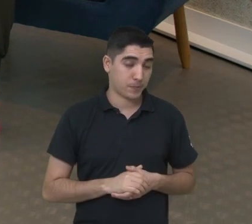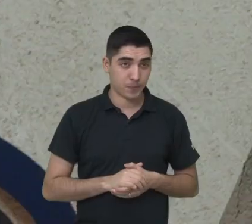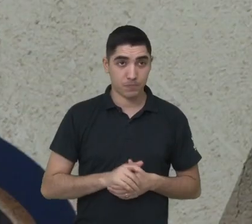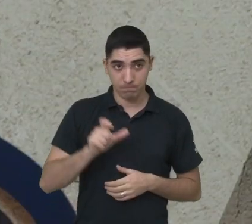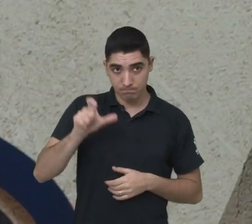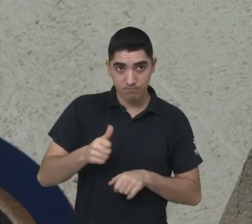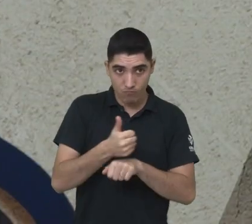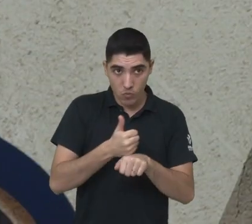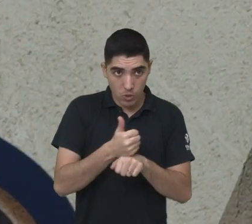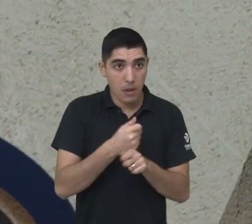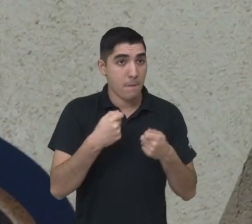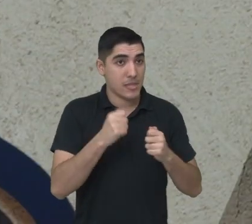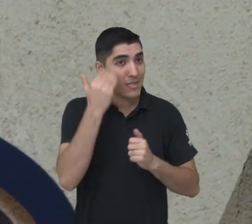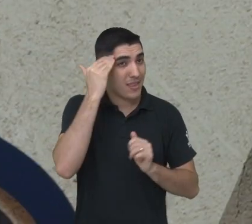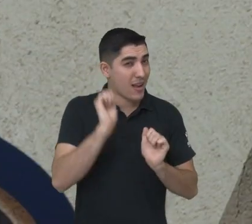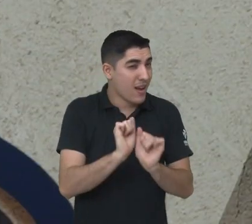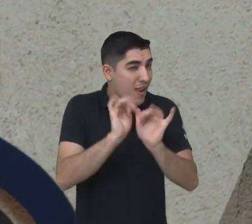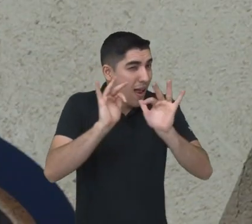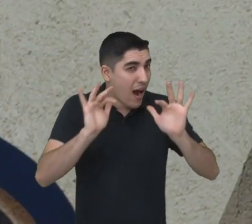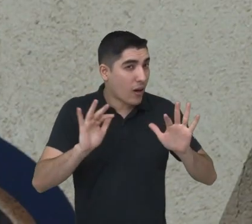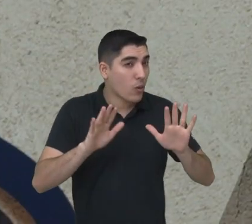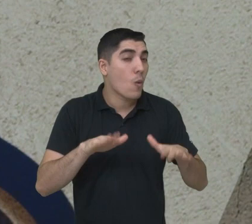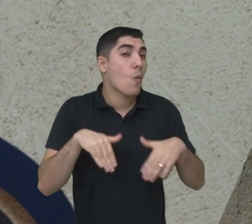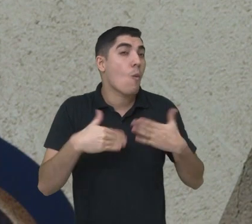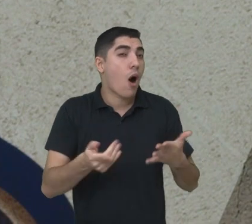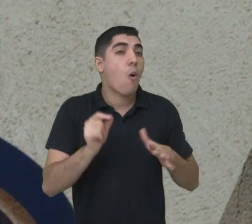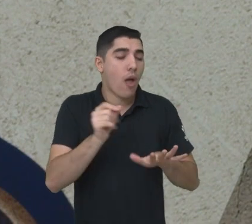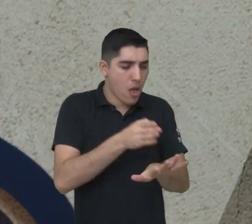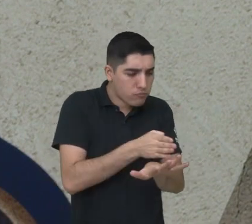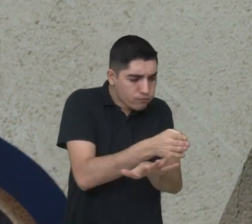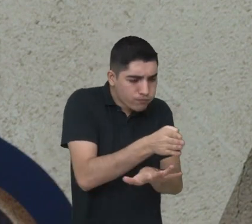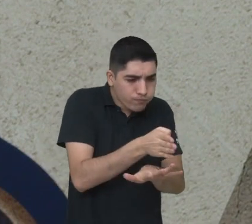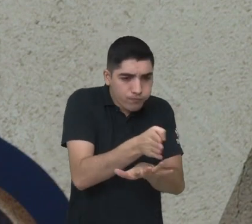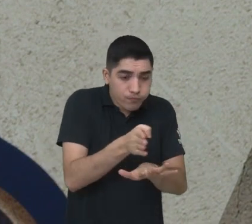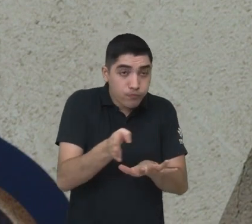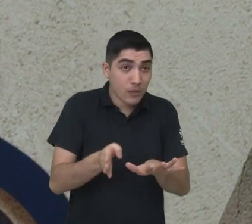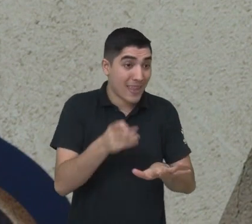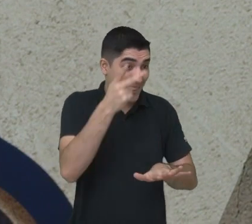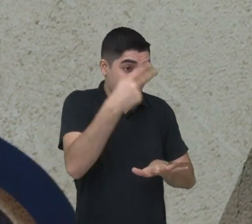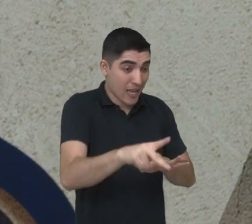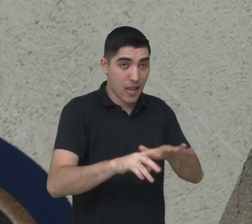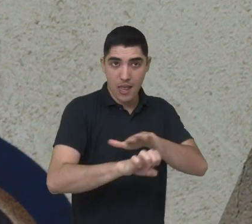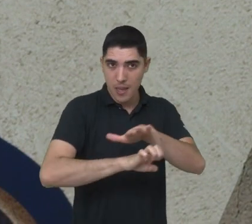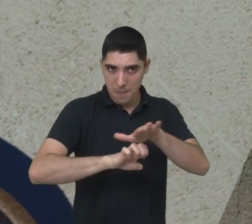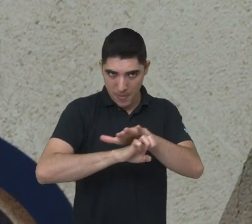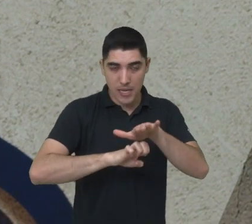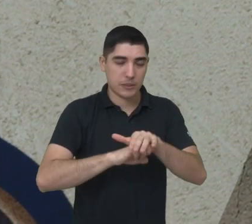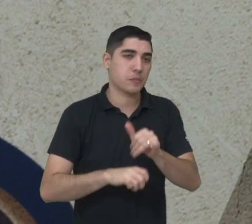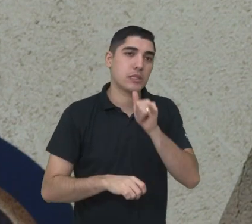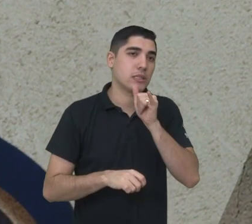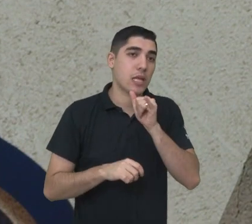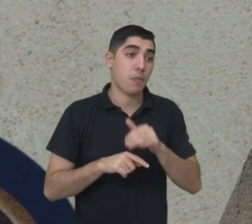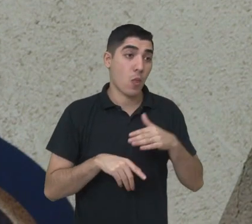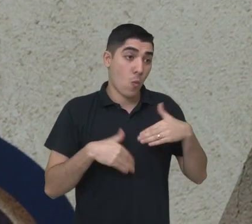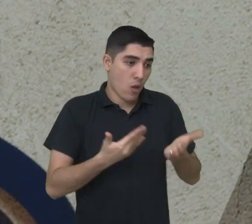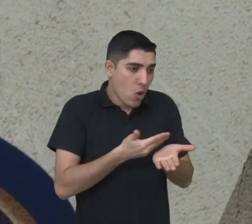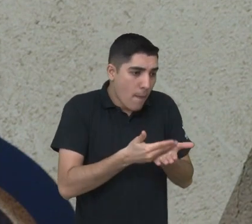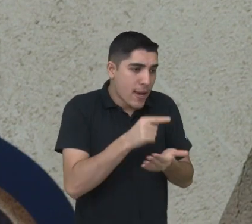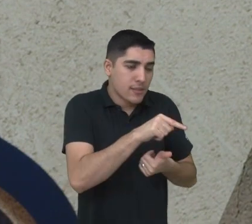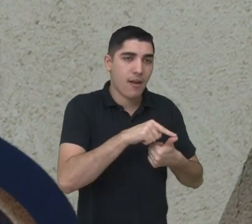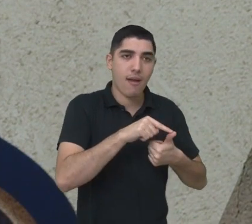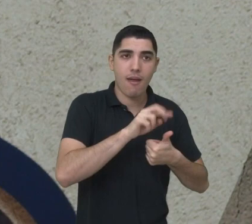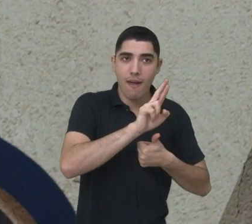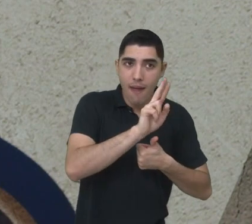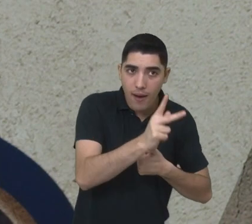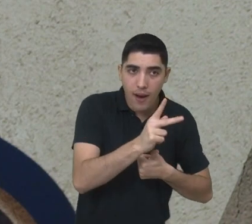primeiramente, o engenheiro de produção ele precisa entender toda a cadeia de produção dentro de uma organização da empresa, né? Então, desde o início